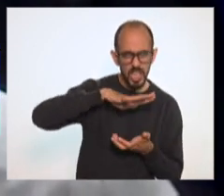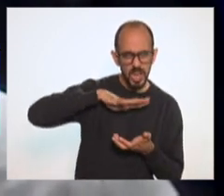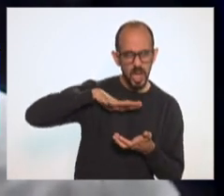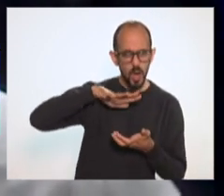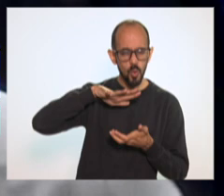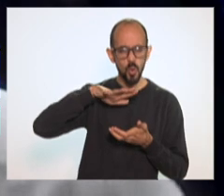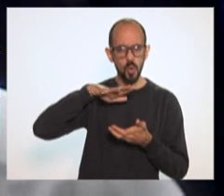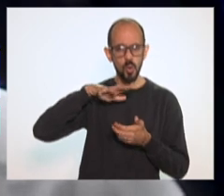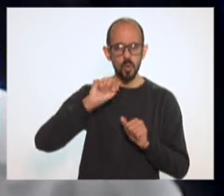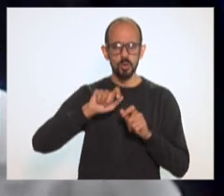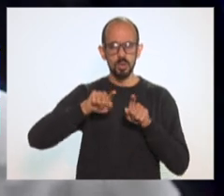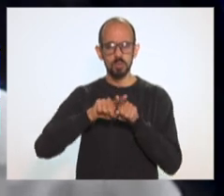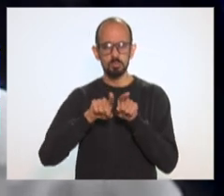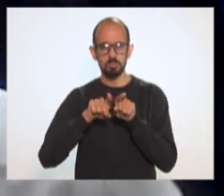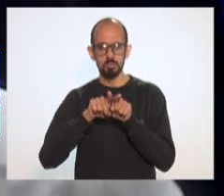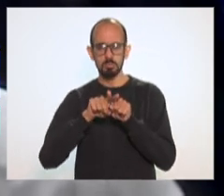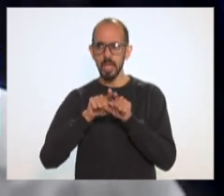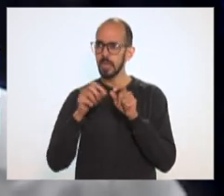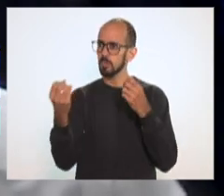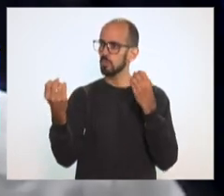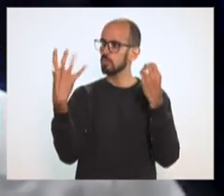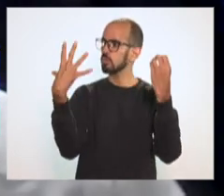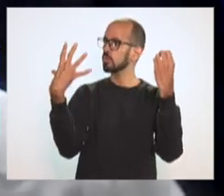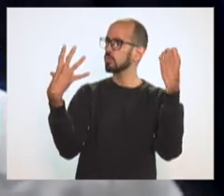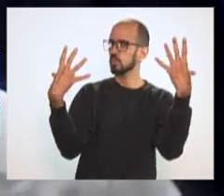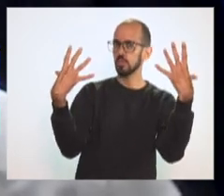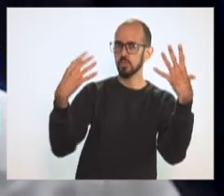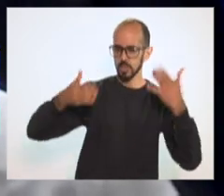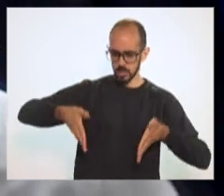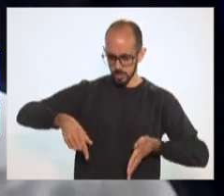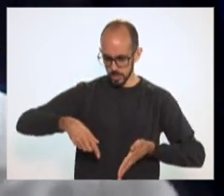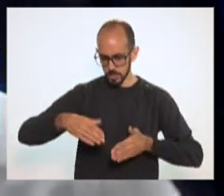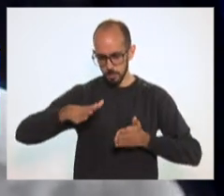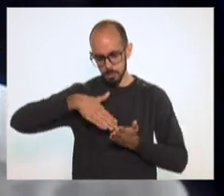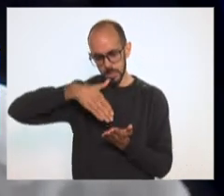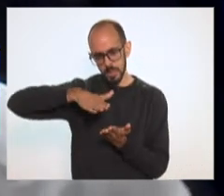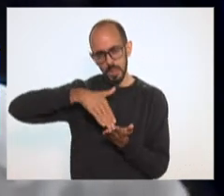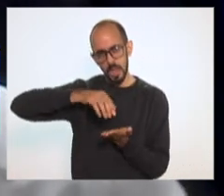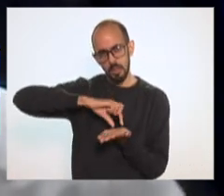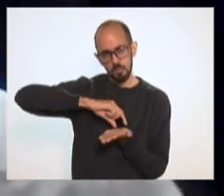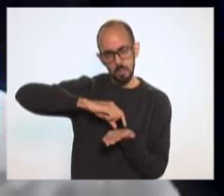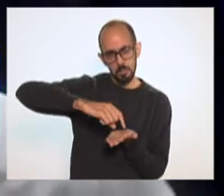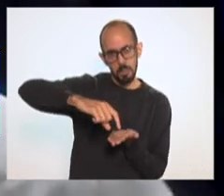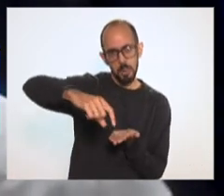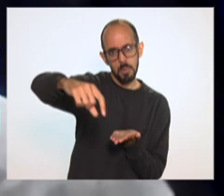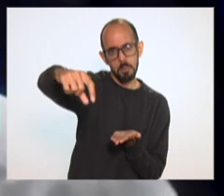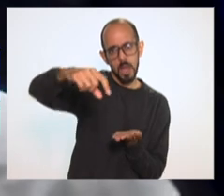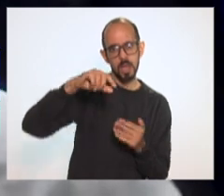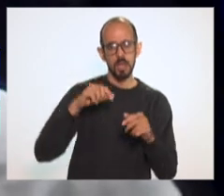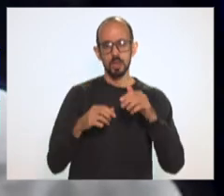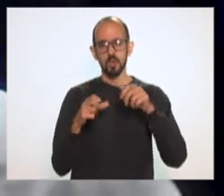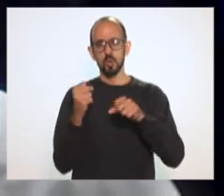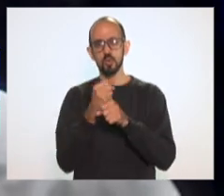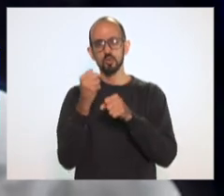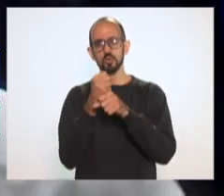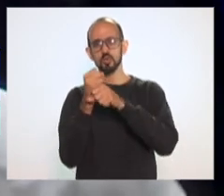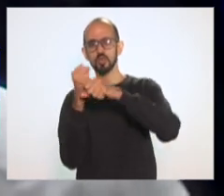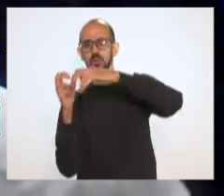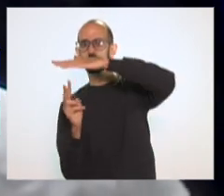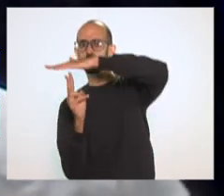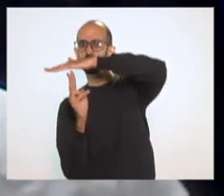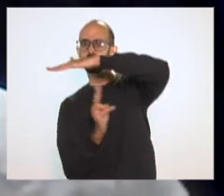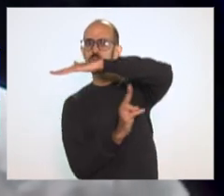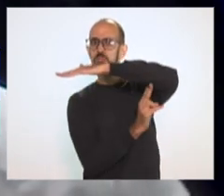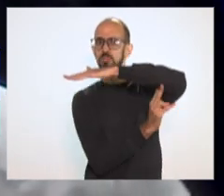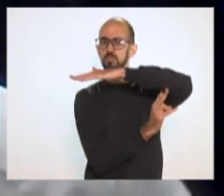e também da recuperação da numeração pública dessa rodovia construção de passarelas nós temos algumas obras muito